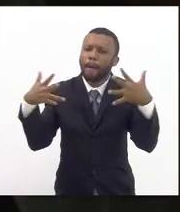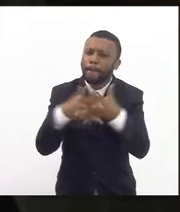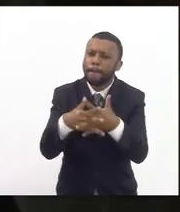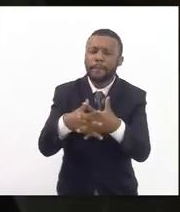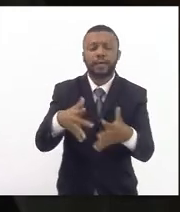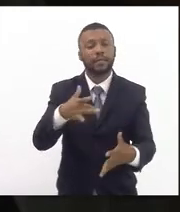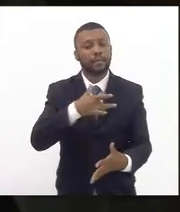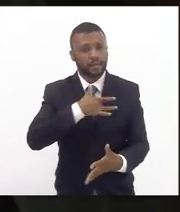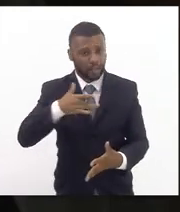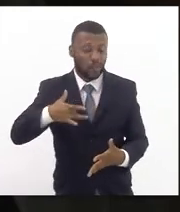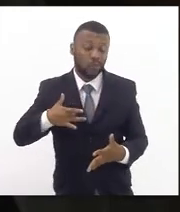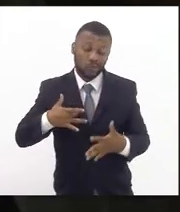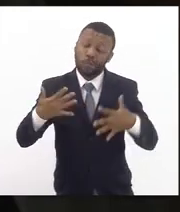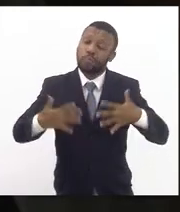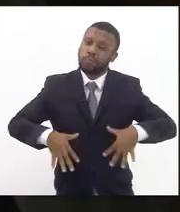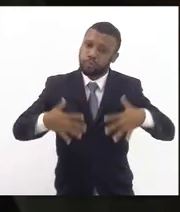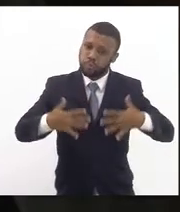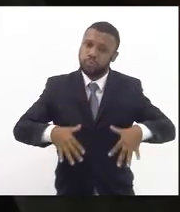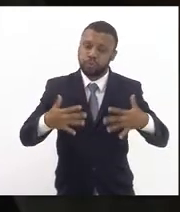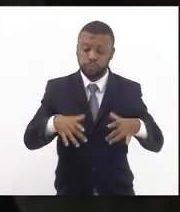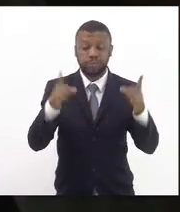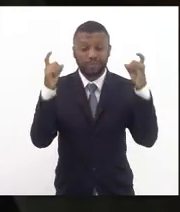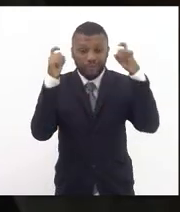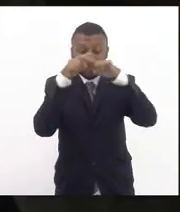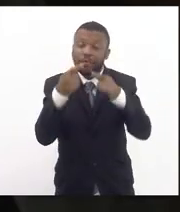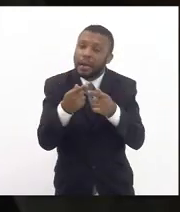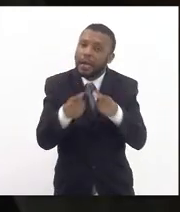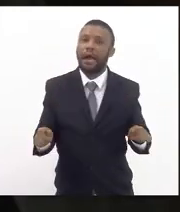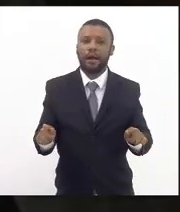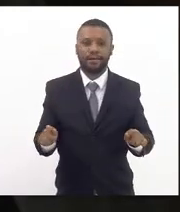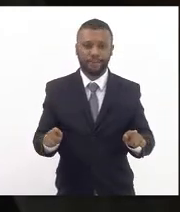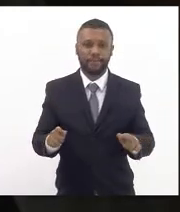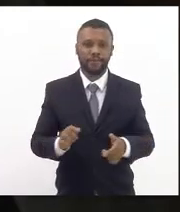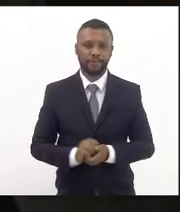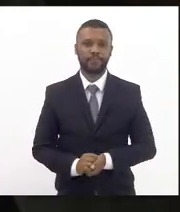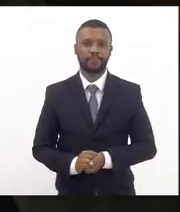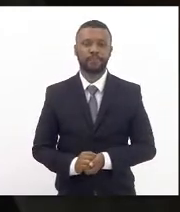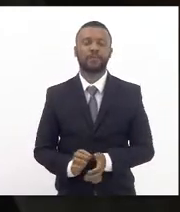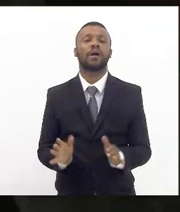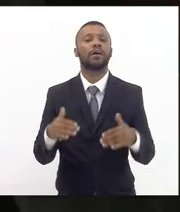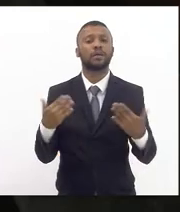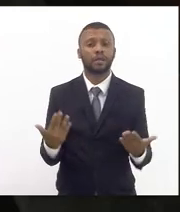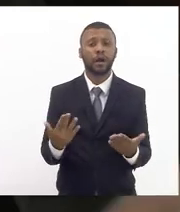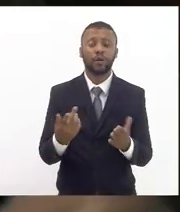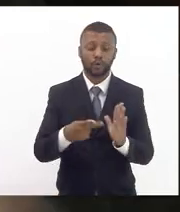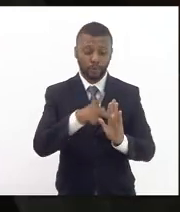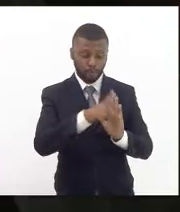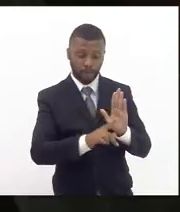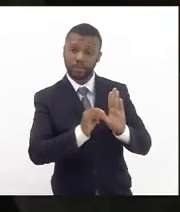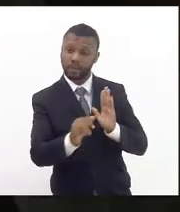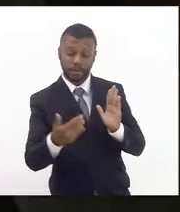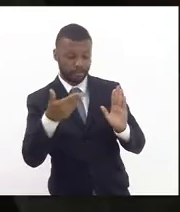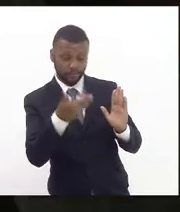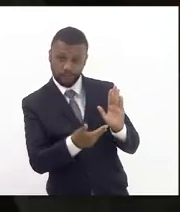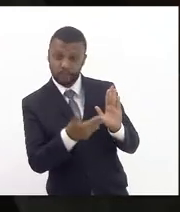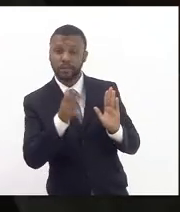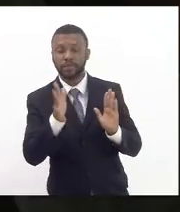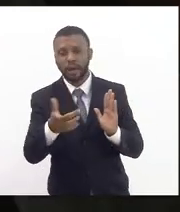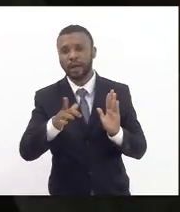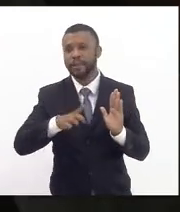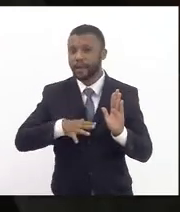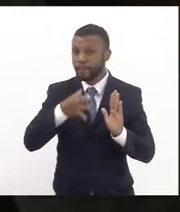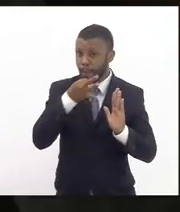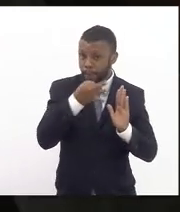complicações muito negativas e muito graves. Então, o nosso projeto de lei, que já recebeu o